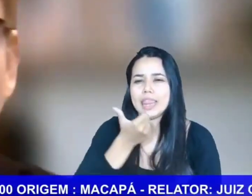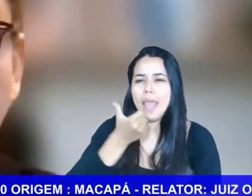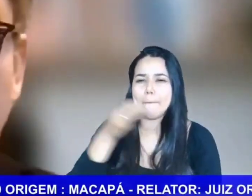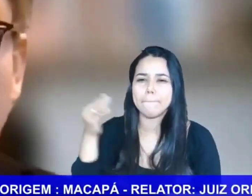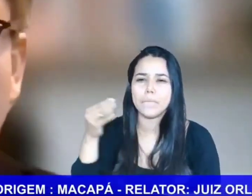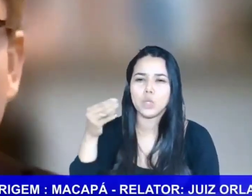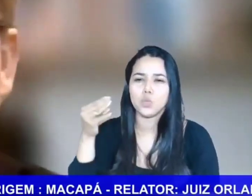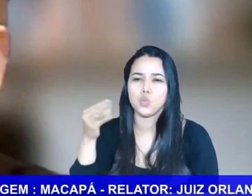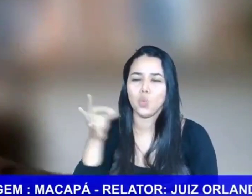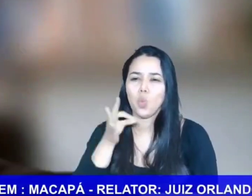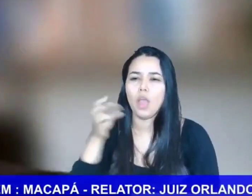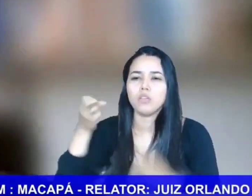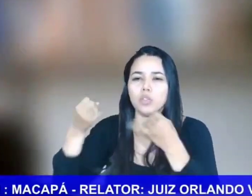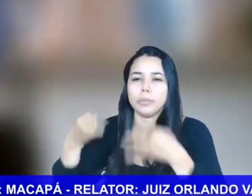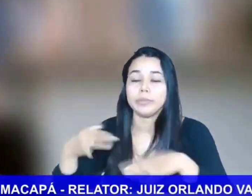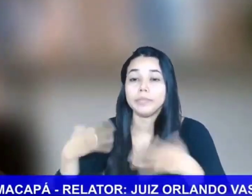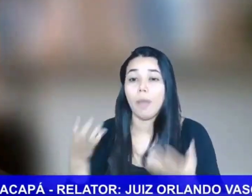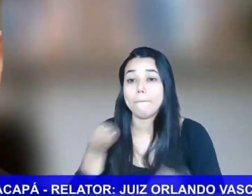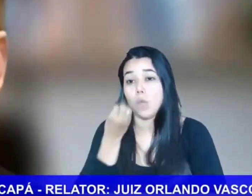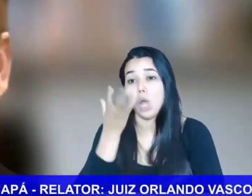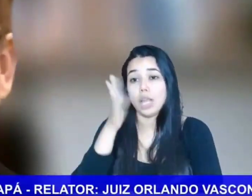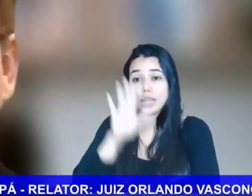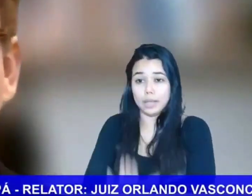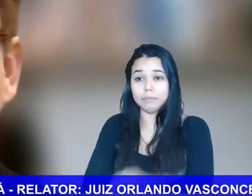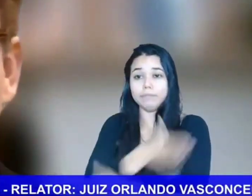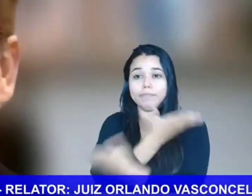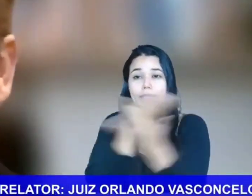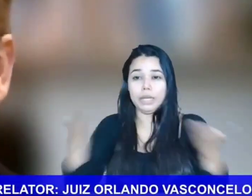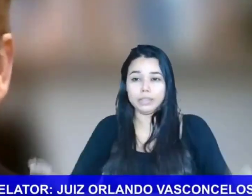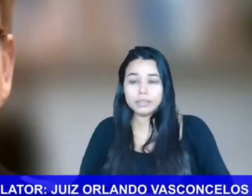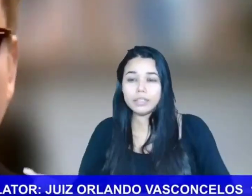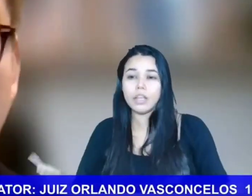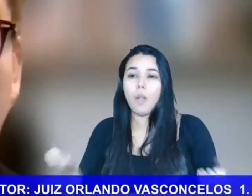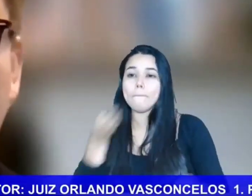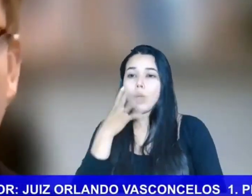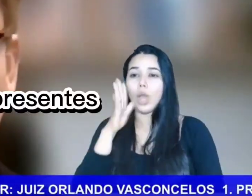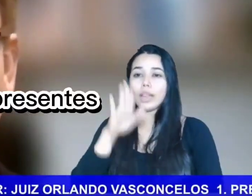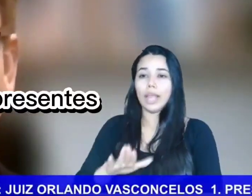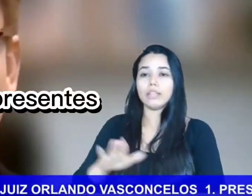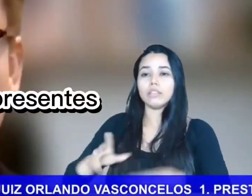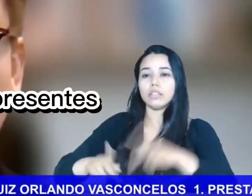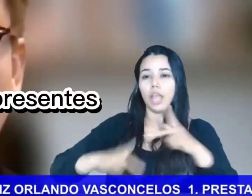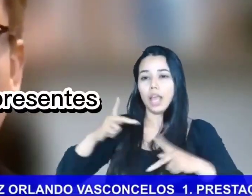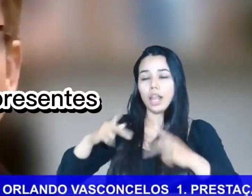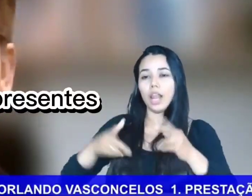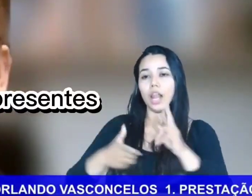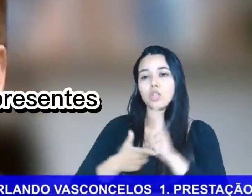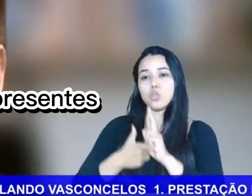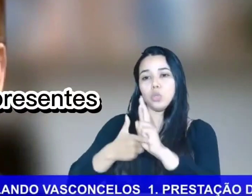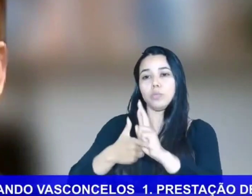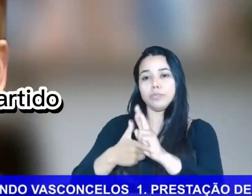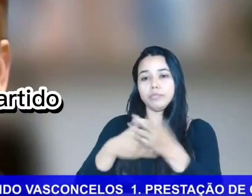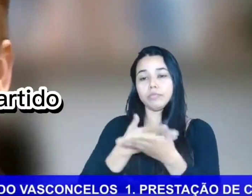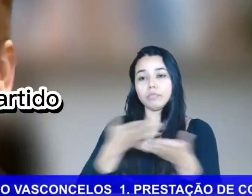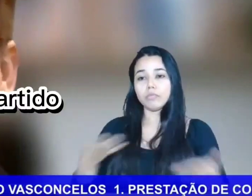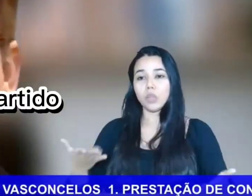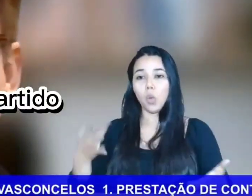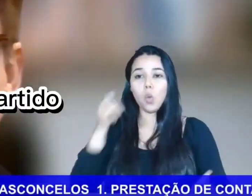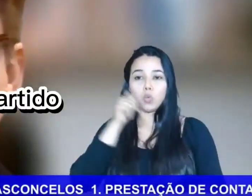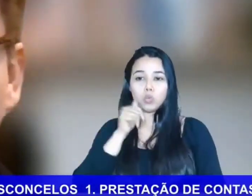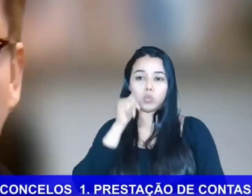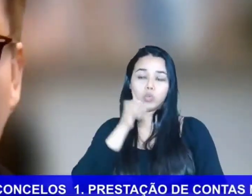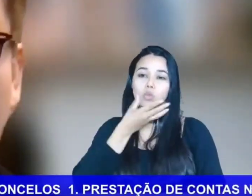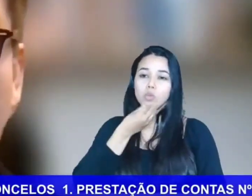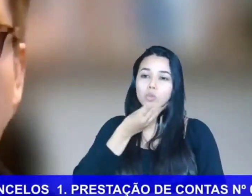Em Boa tarde, videochamada, presidente. doutor Lucas. Boa tarde, ao senhor relator, aos demais magistrados presentes, ao representante